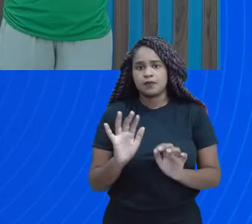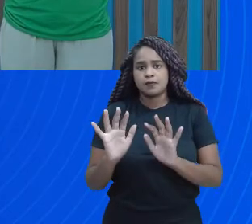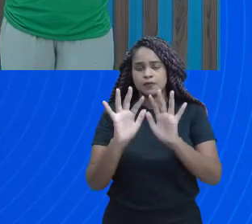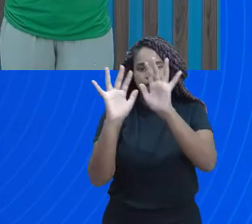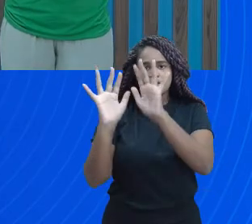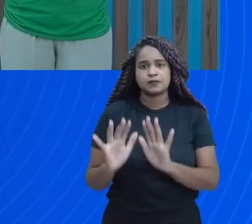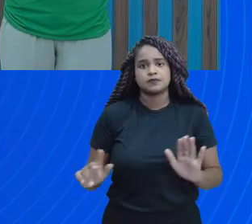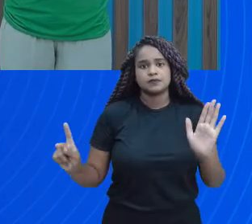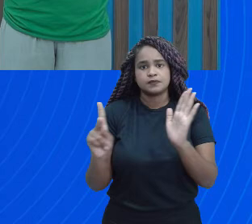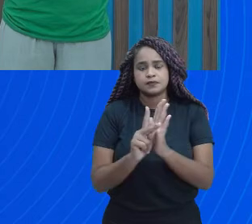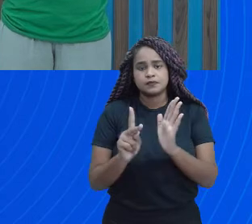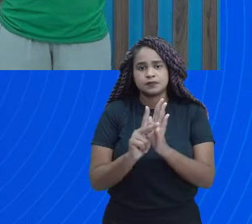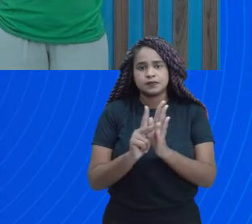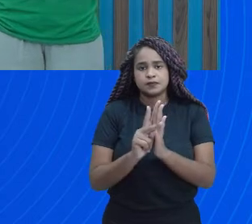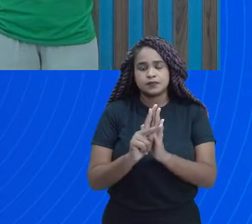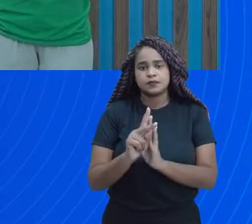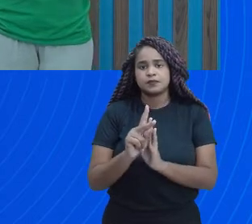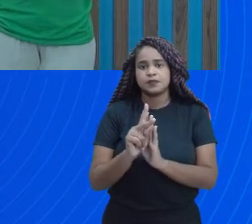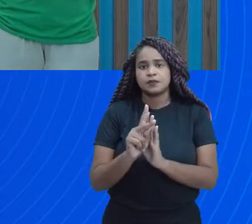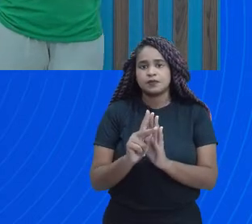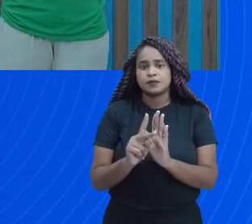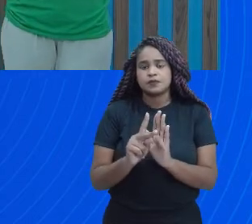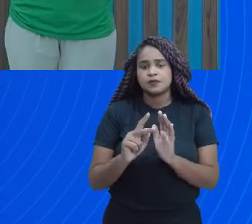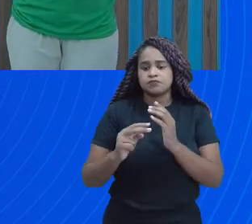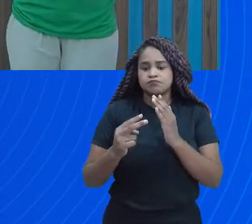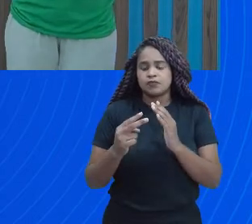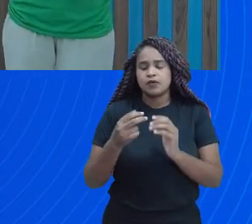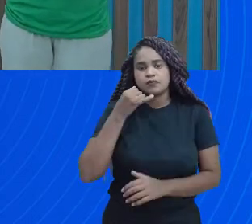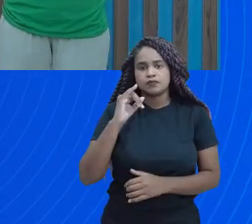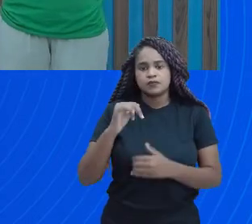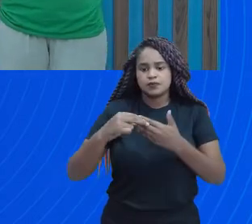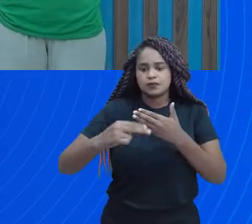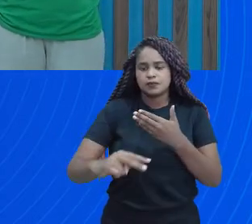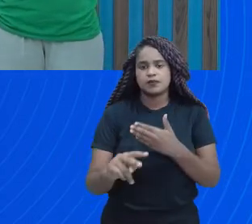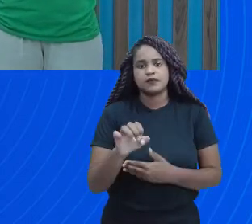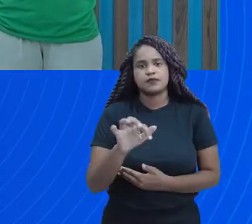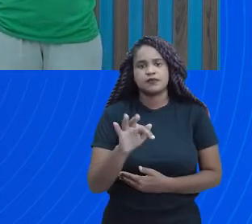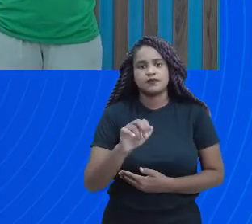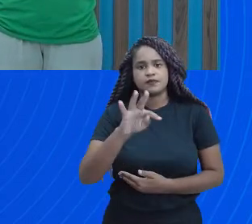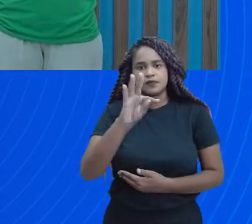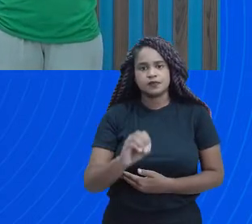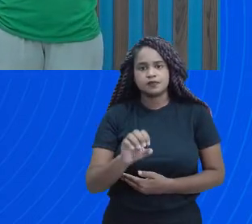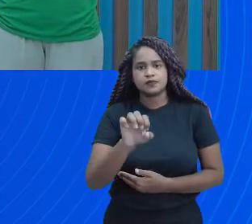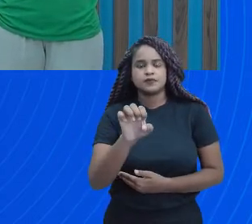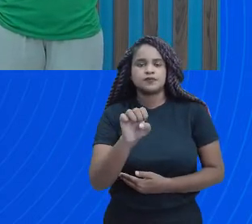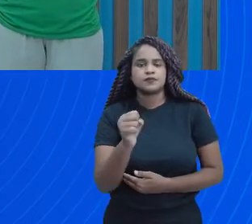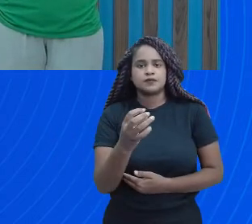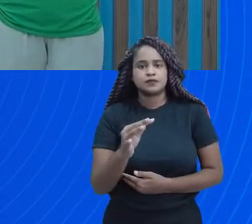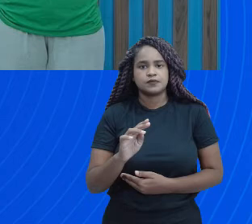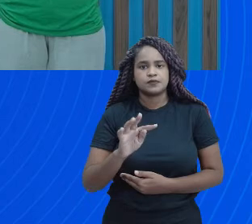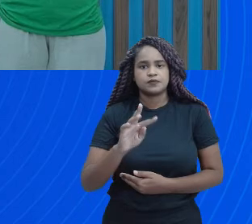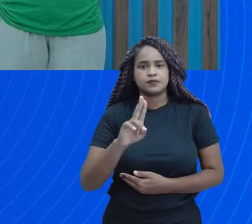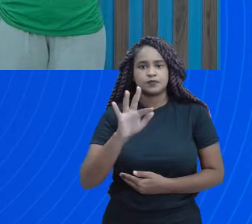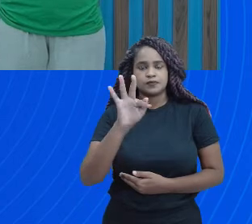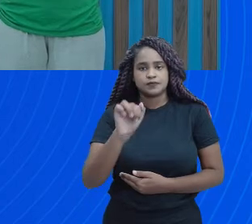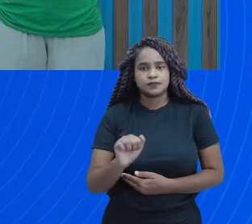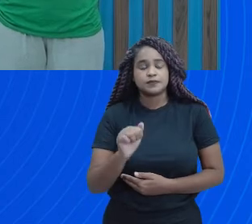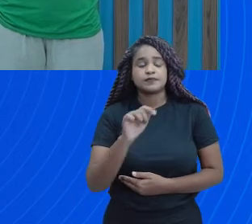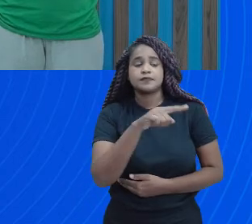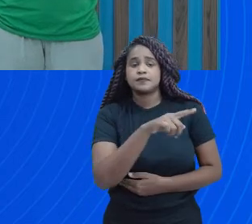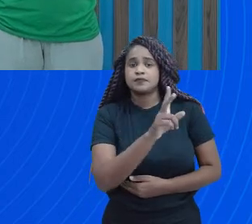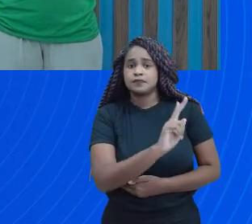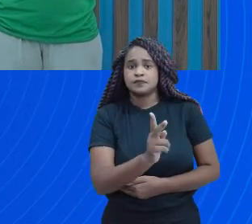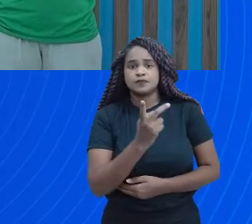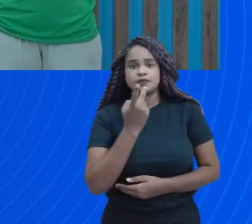gente viu aí, né, que o professor Giorgio mesmo colocou o exemplo da China. A gente sabe que é o nosso modelo